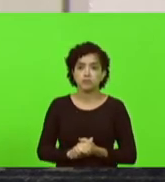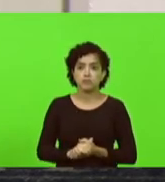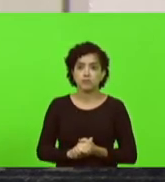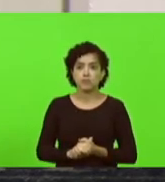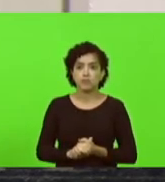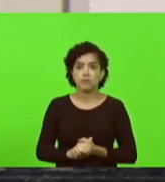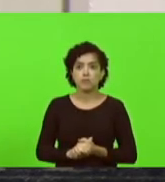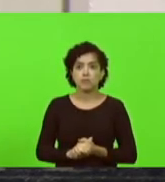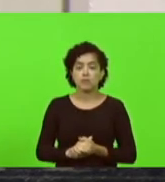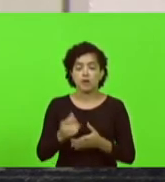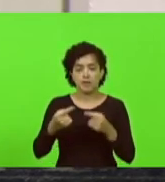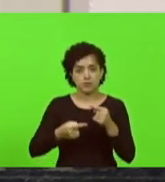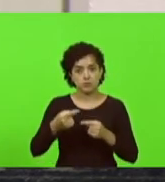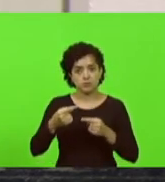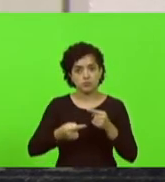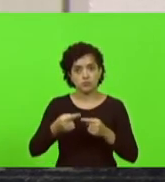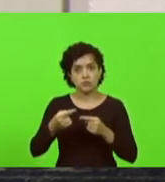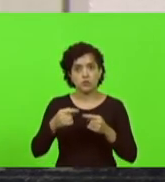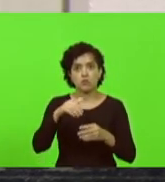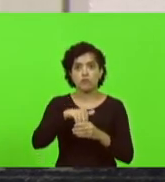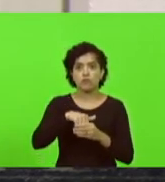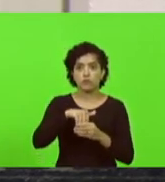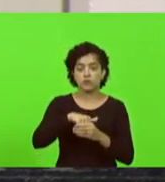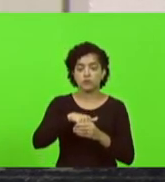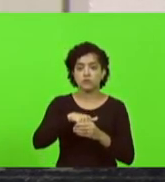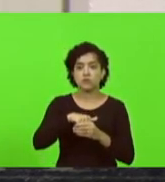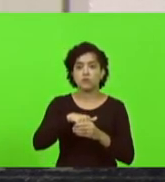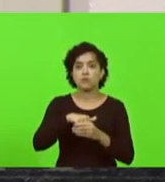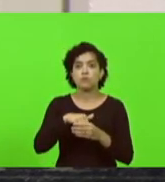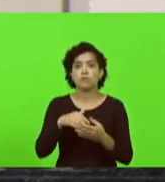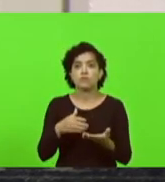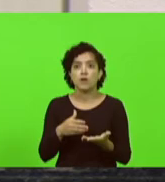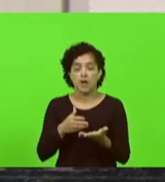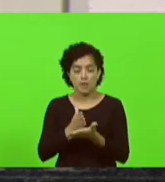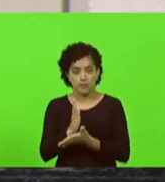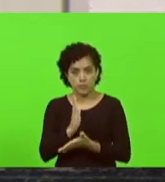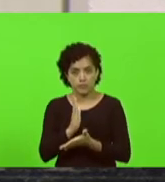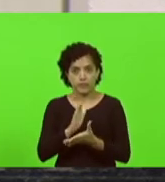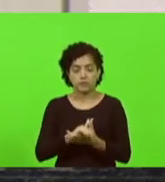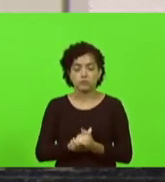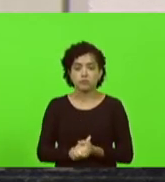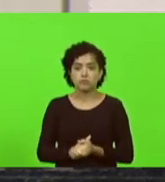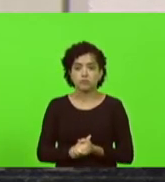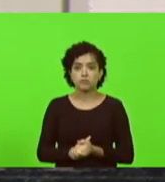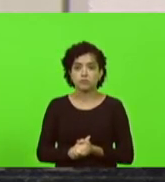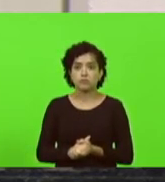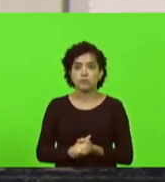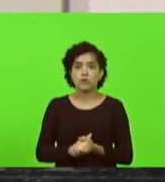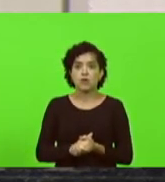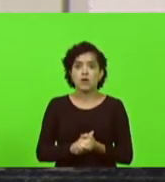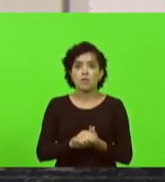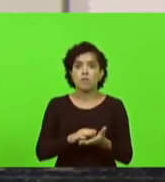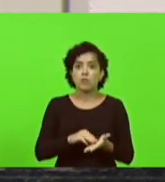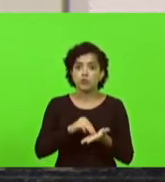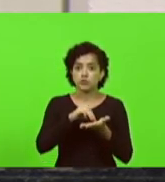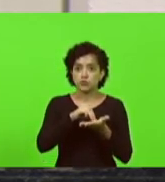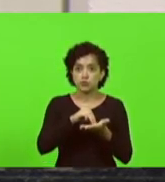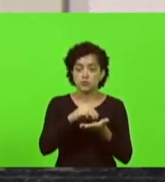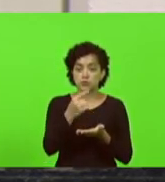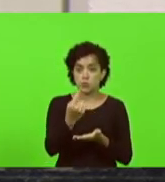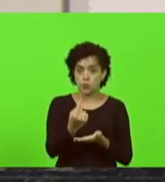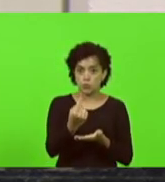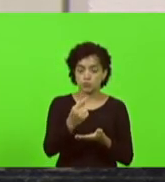Em discussão, em votação, aprovado. Moções. Moção número 1,